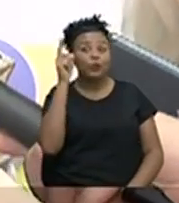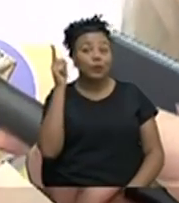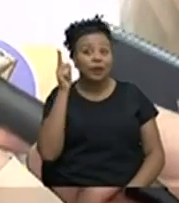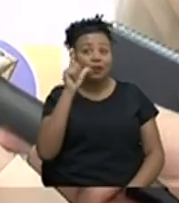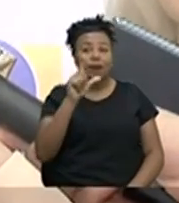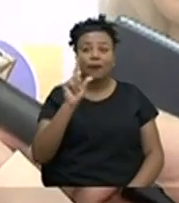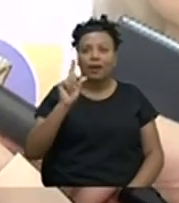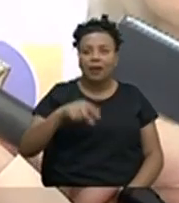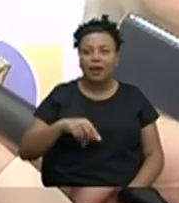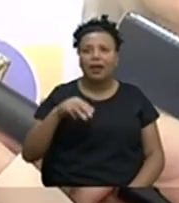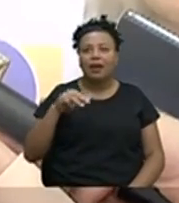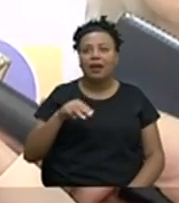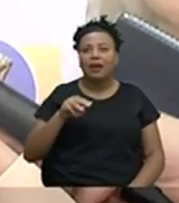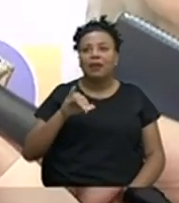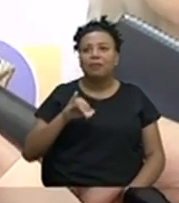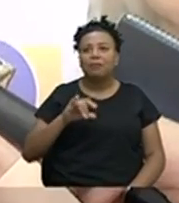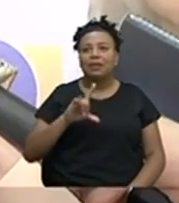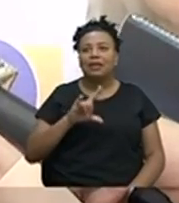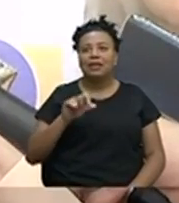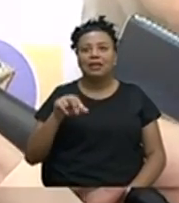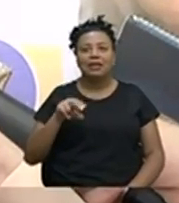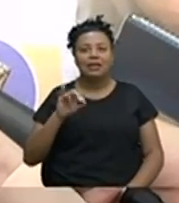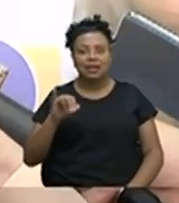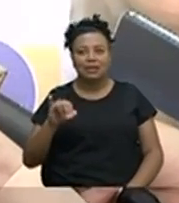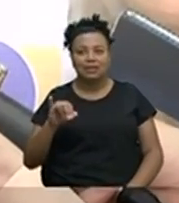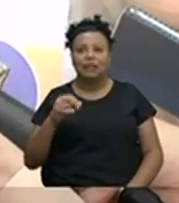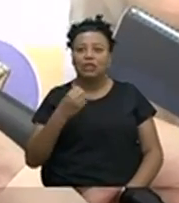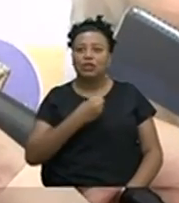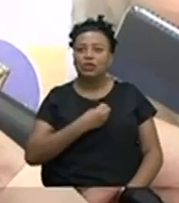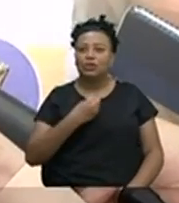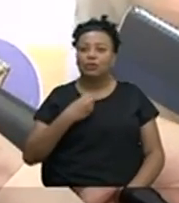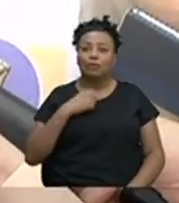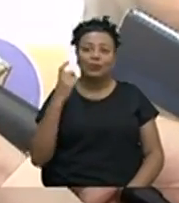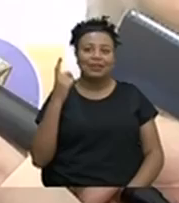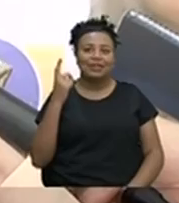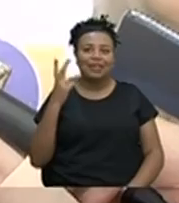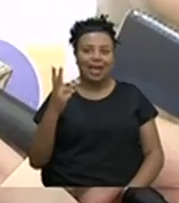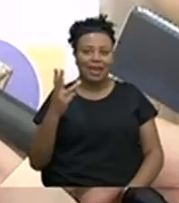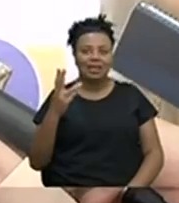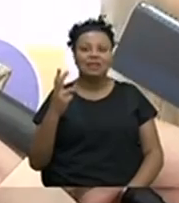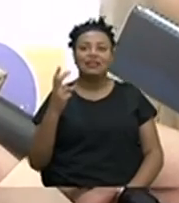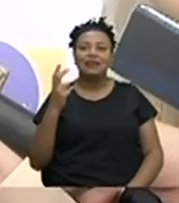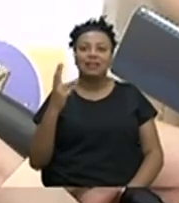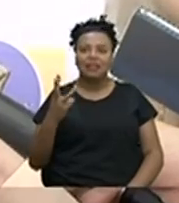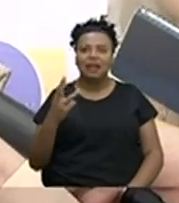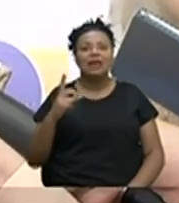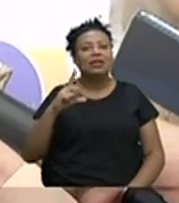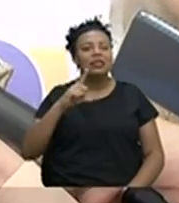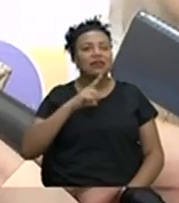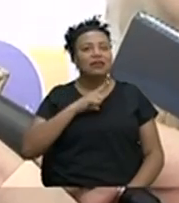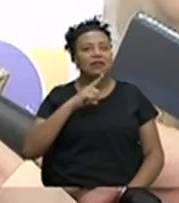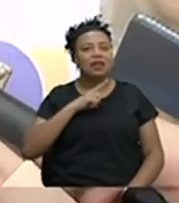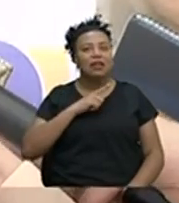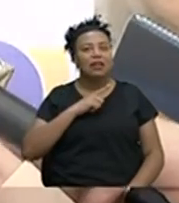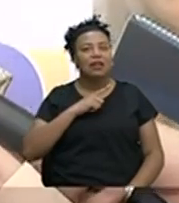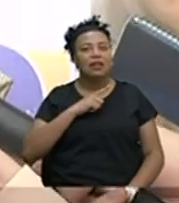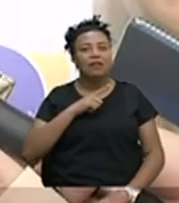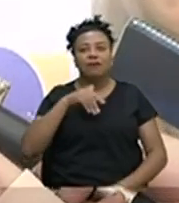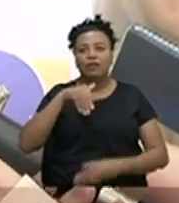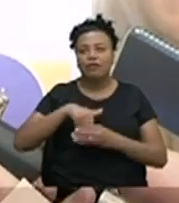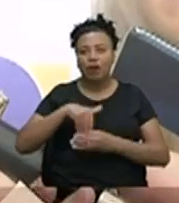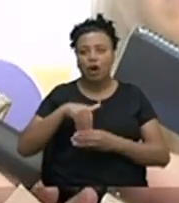é Milani, 13, número 13, que teve aqui